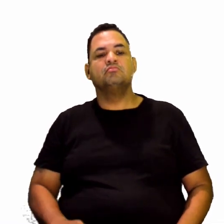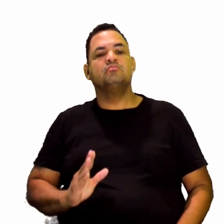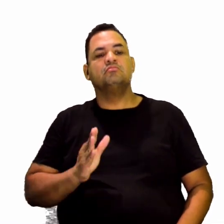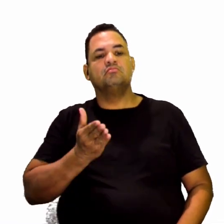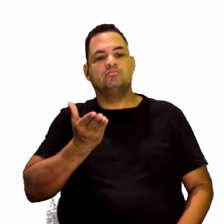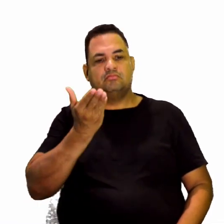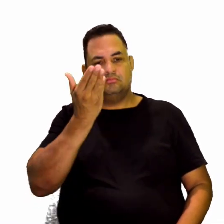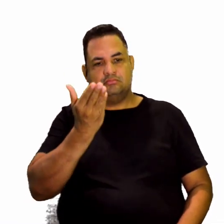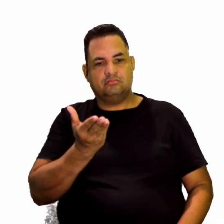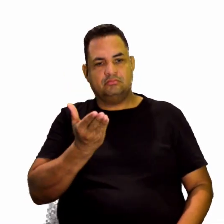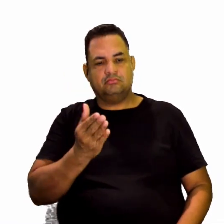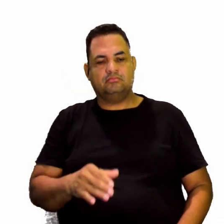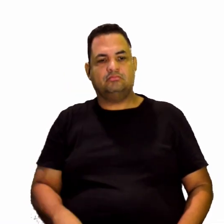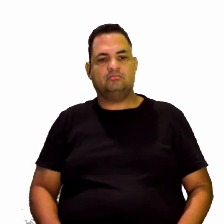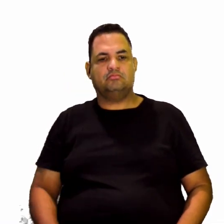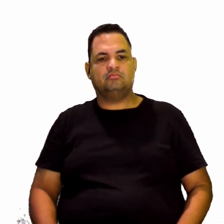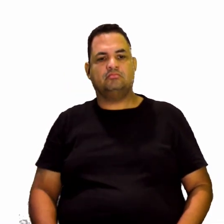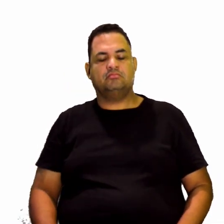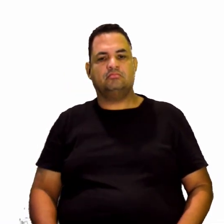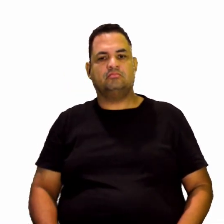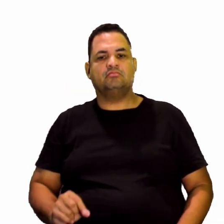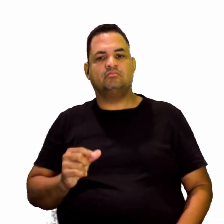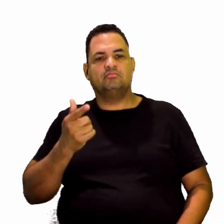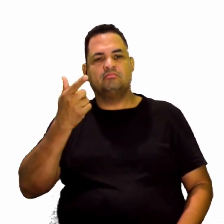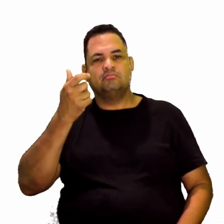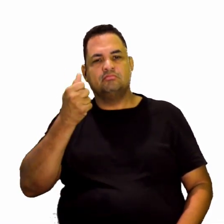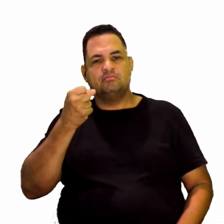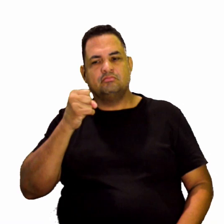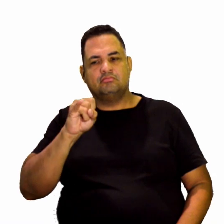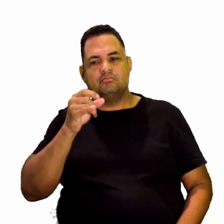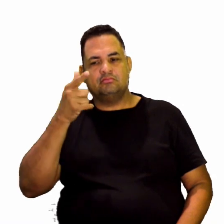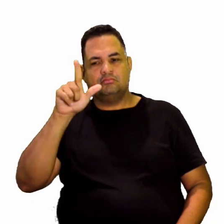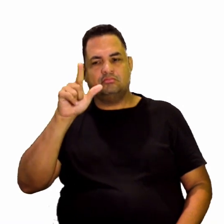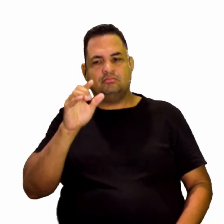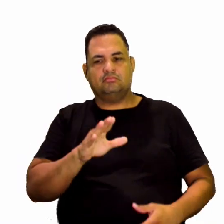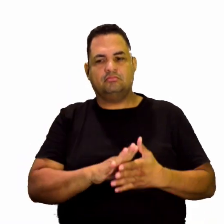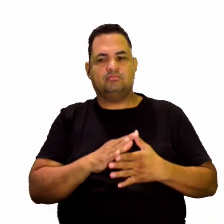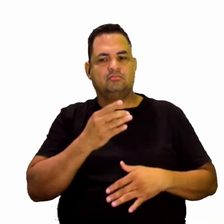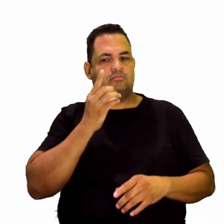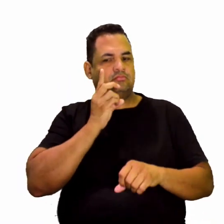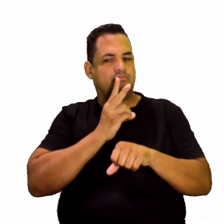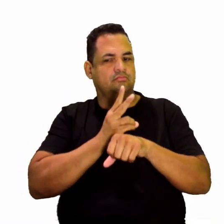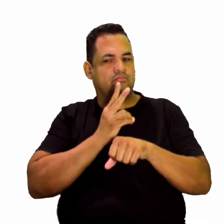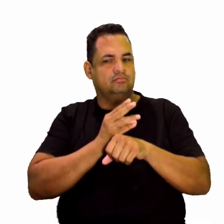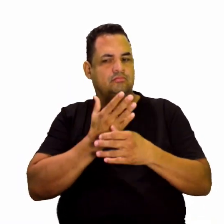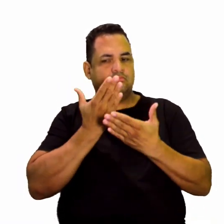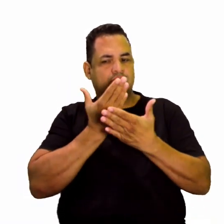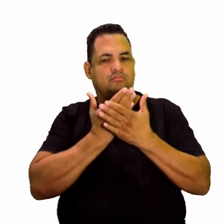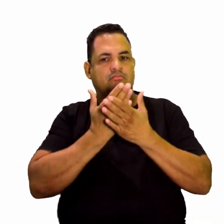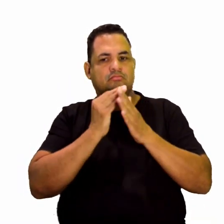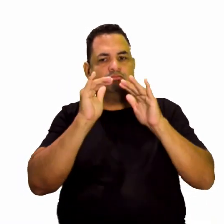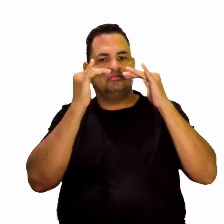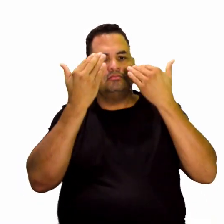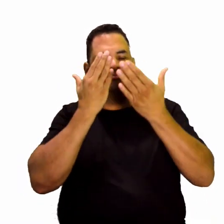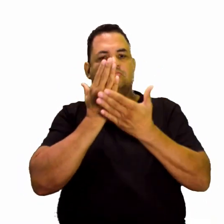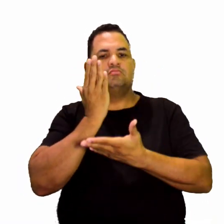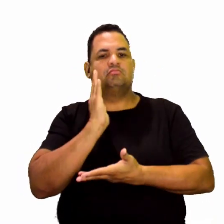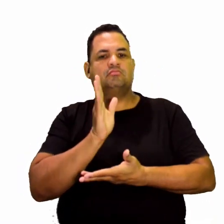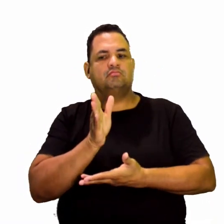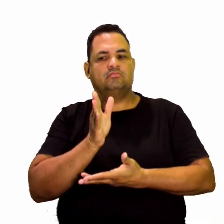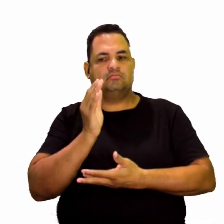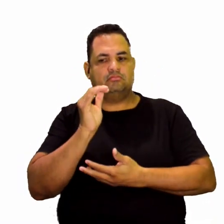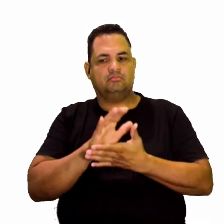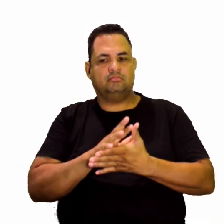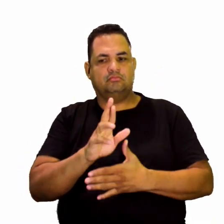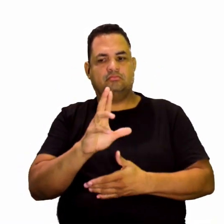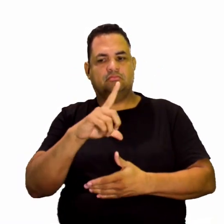se você não... Se você conseguiu, né? Se você assistiu toda a aula, acompanhou tudo, prestou bastante atenção, você já tá com a